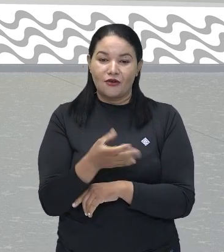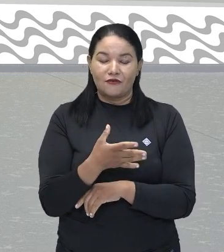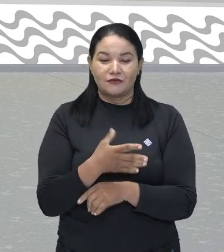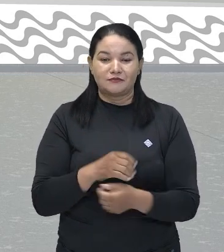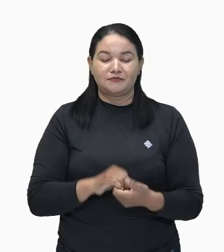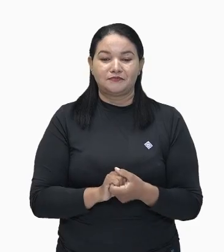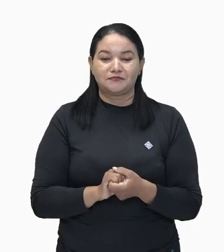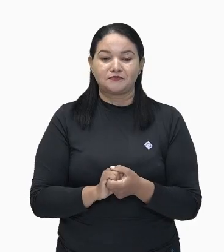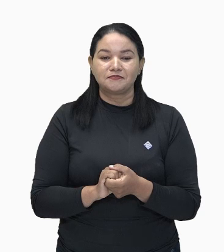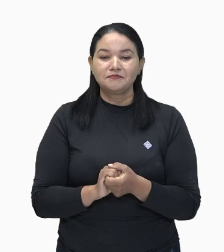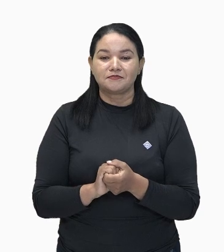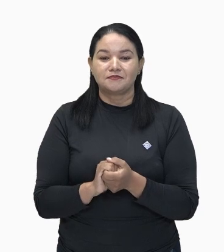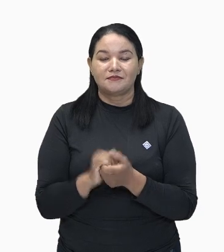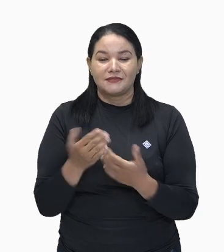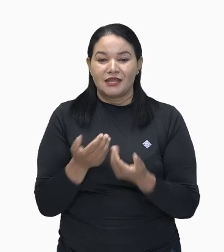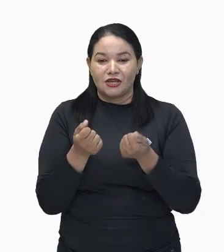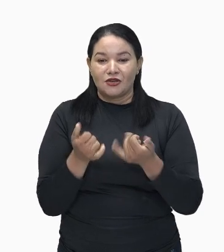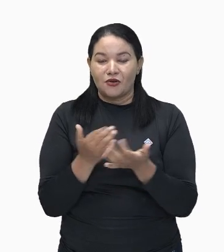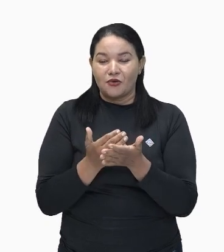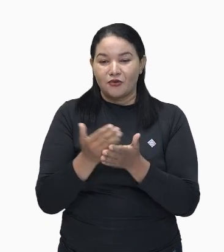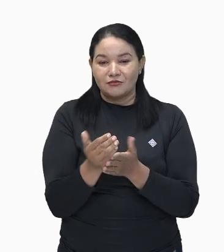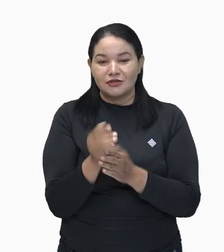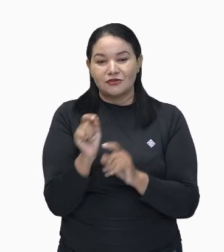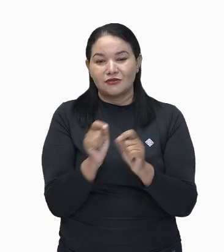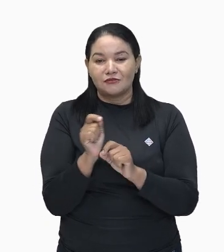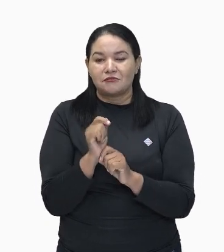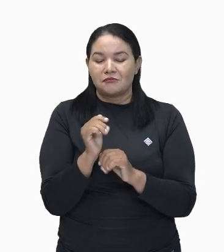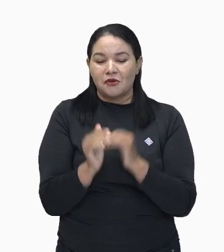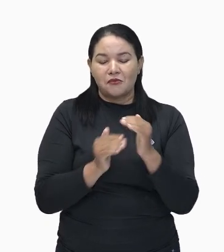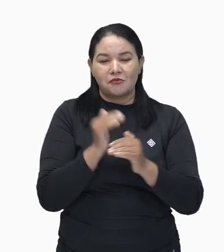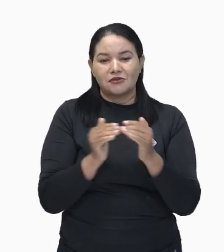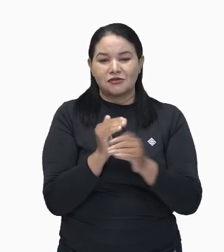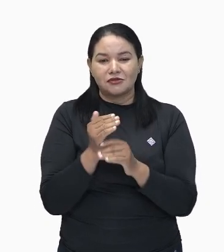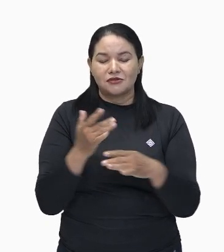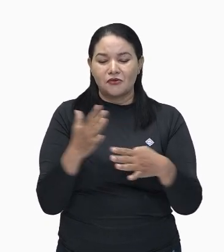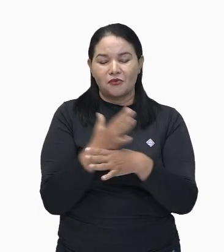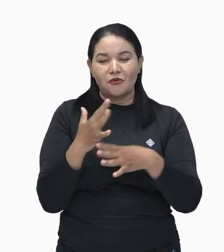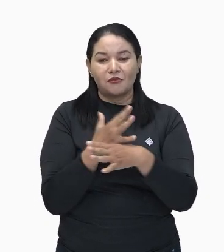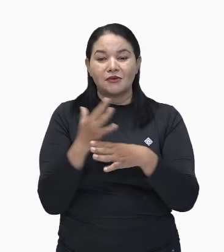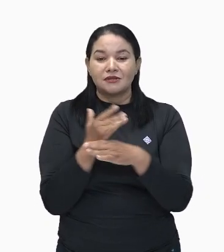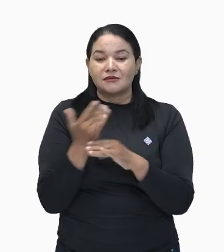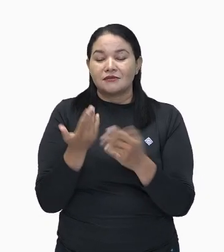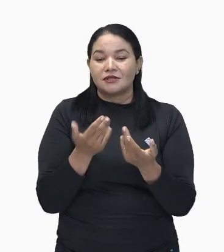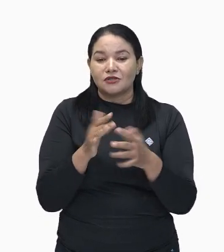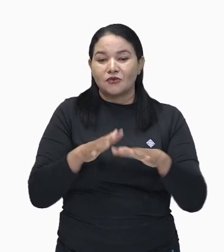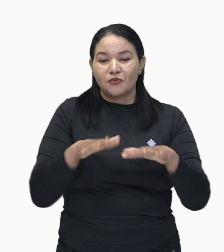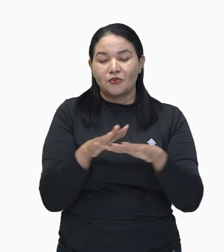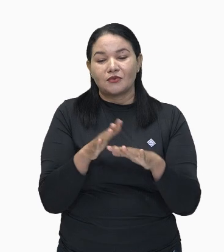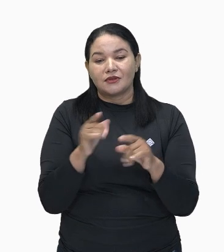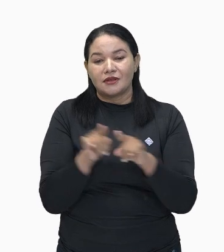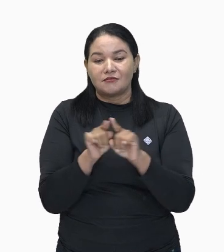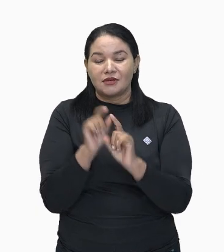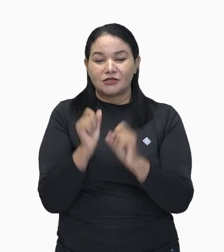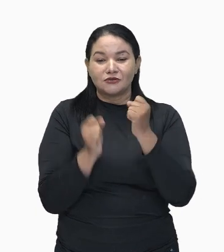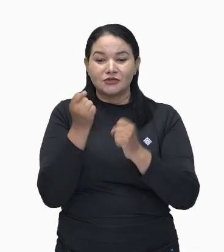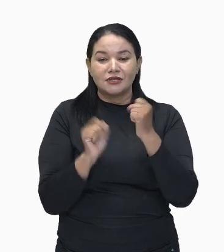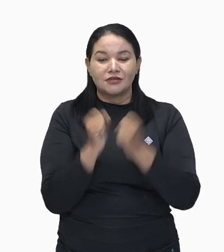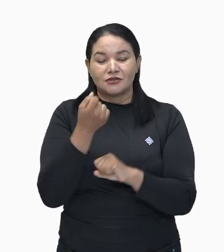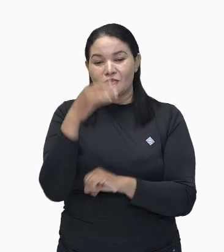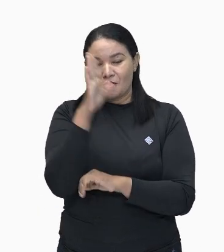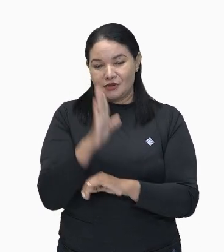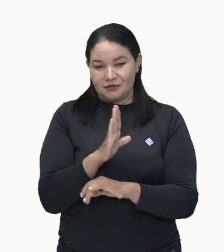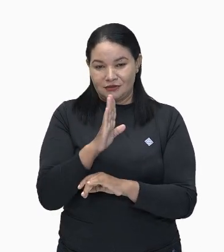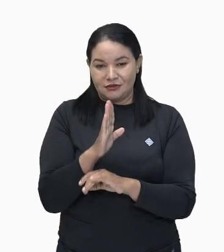Nova despontou em meio ao processo de urbanização e industrialização no